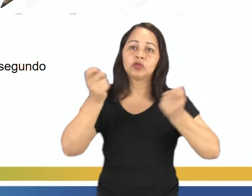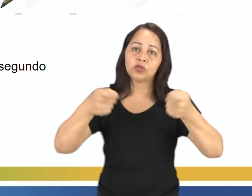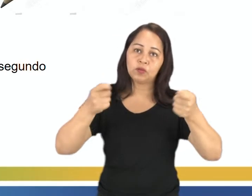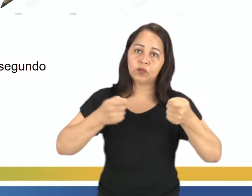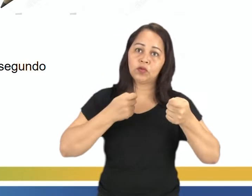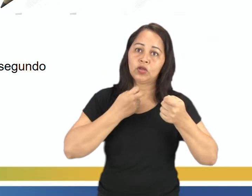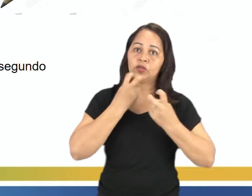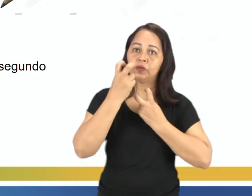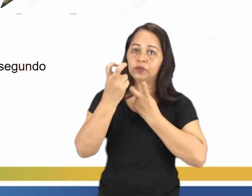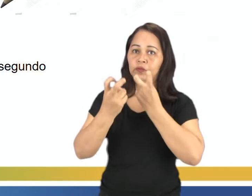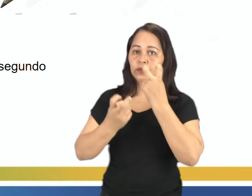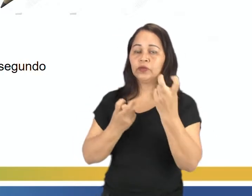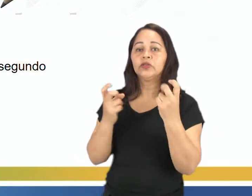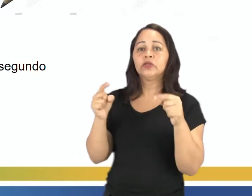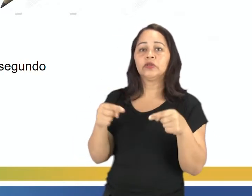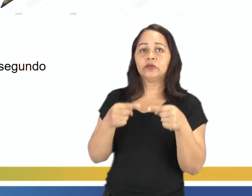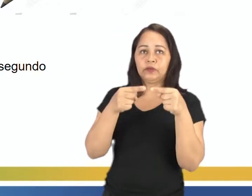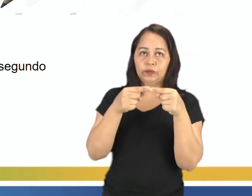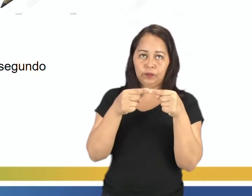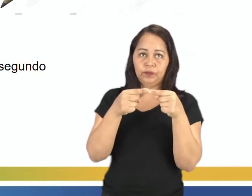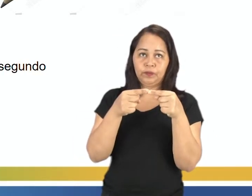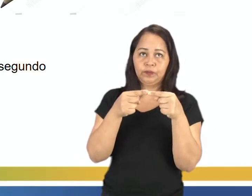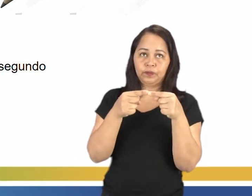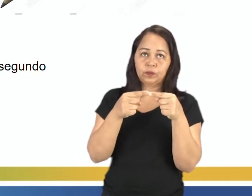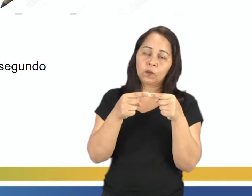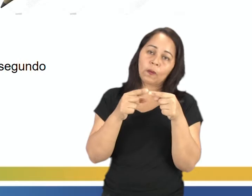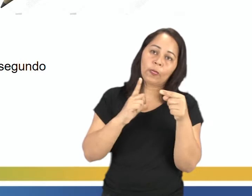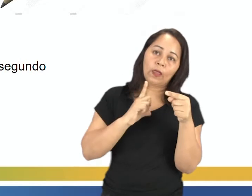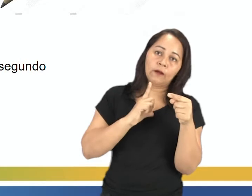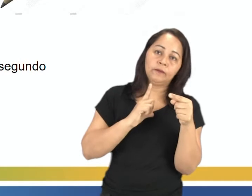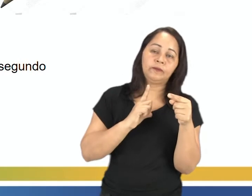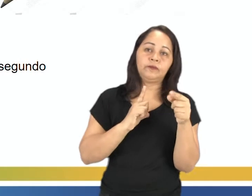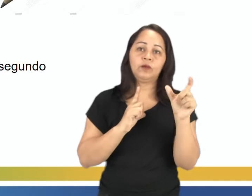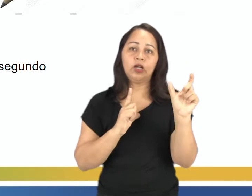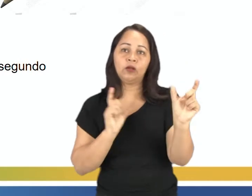meio ou no final de versos diferentes. Há vários tipos de rima.